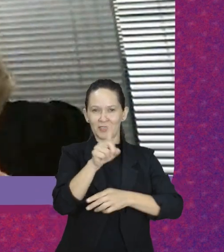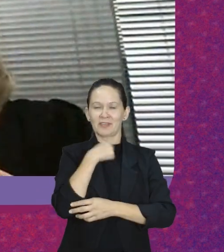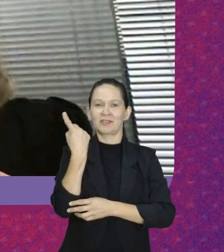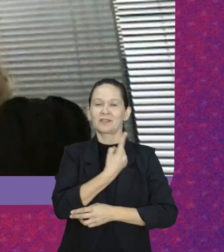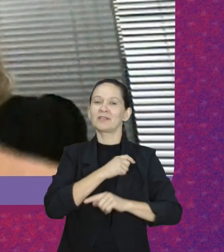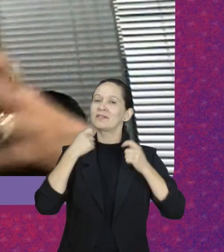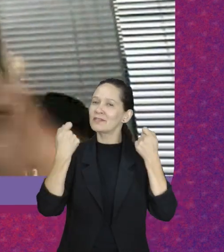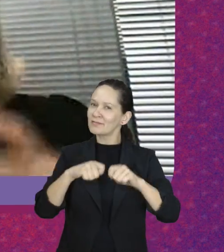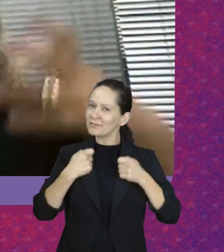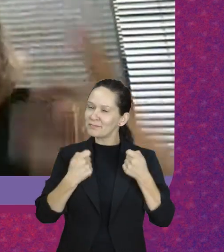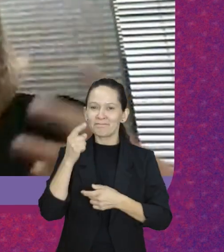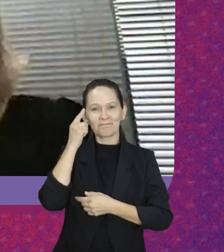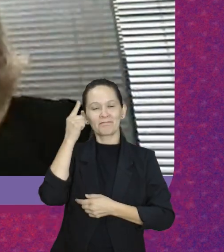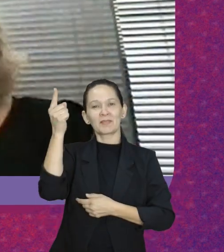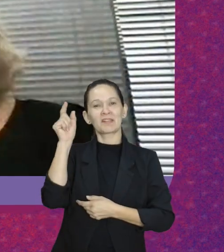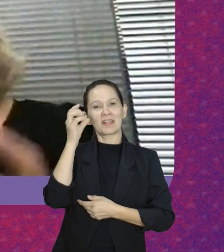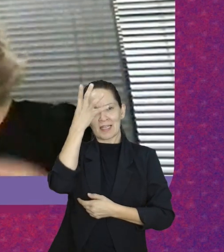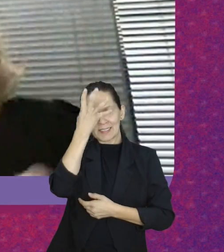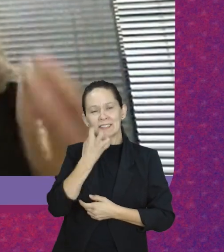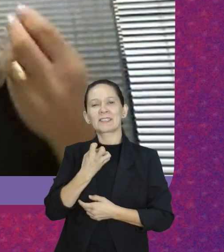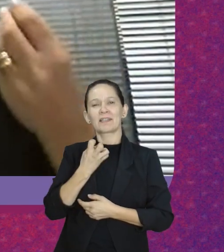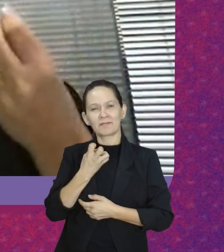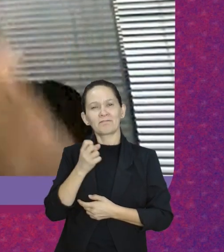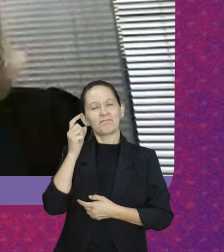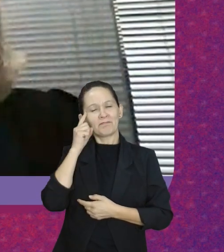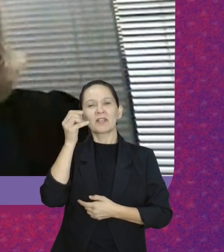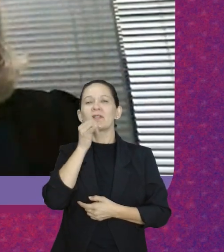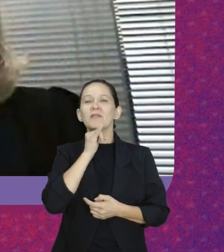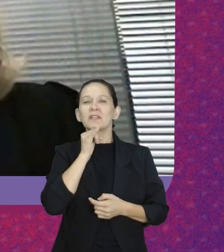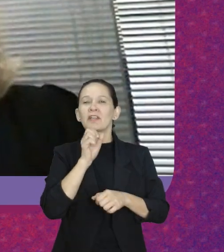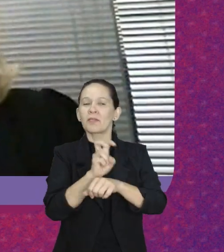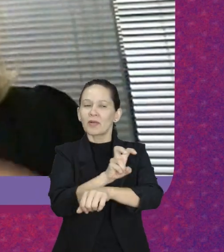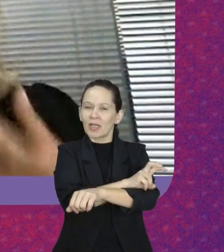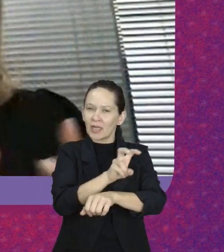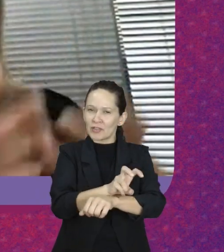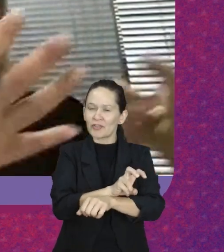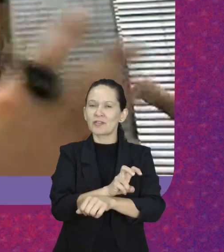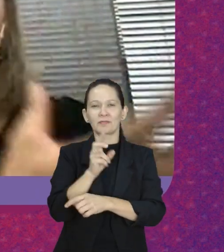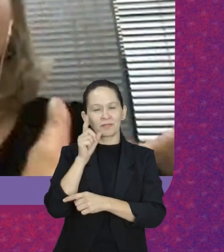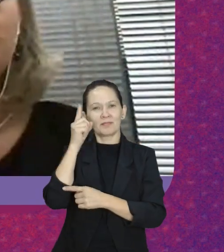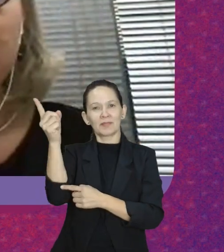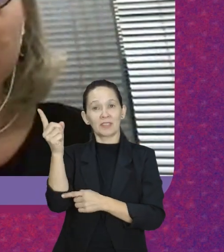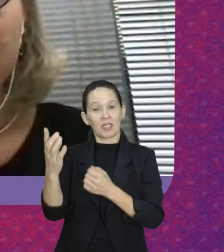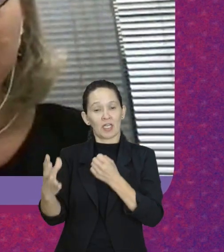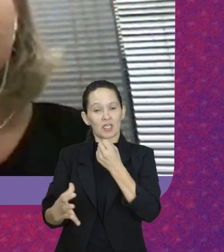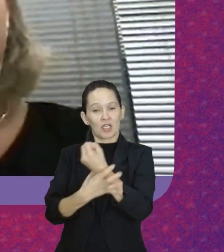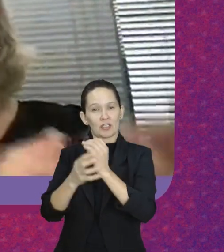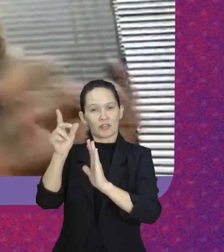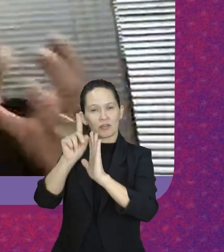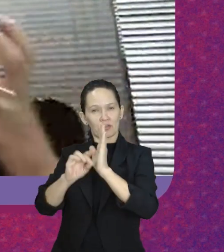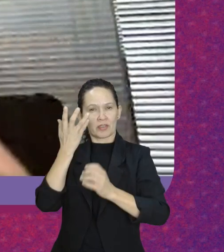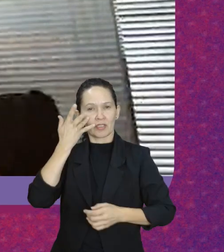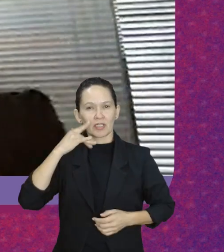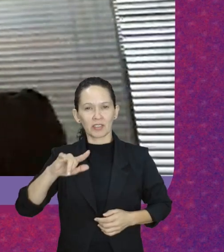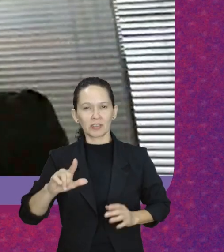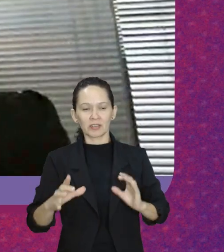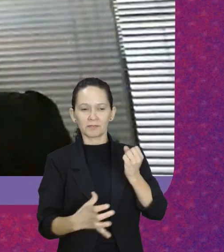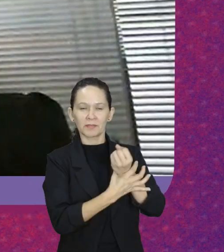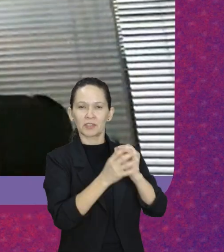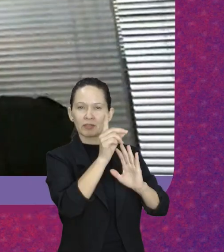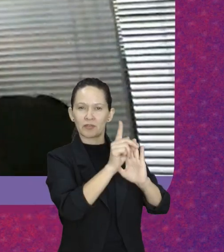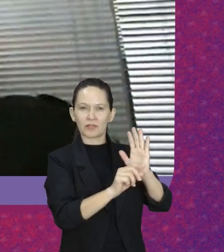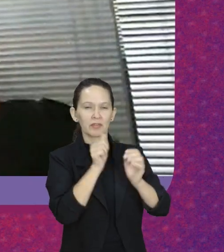precisamos pensar seriamente, pensar, por exemplo, em creche, pensar na garantia do direito da criança, pensar na garantia